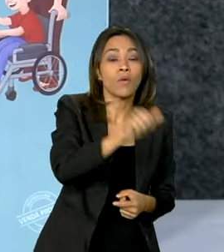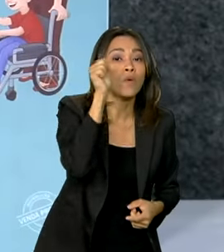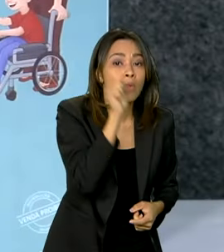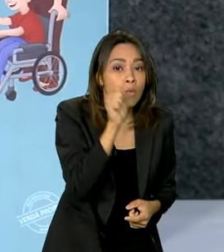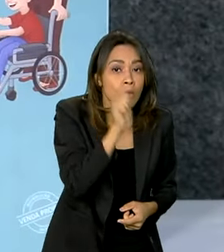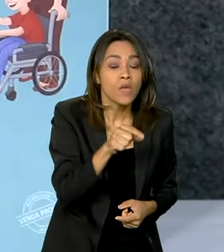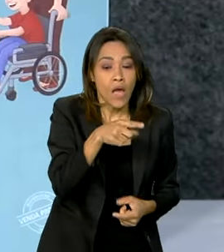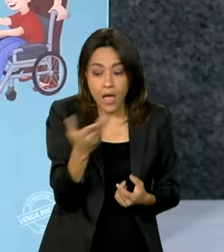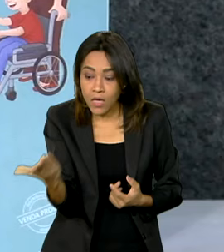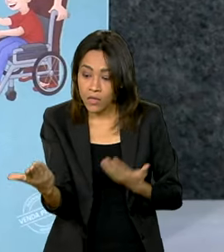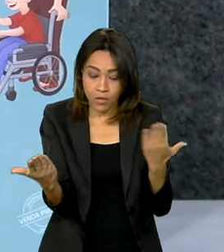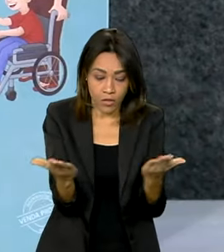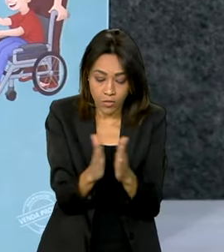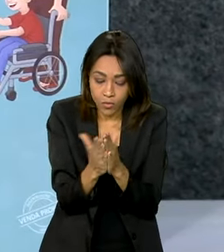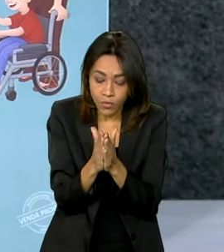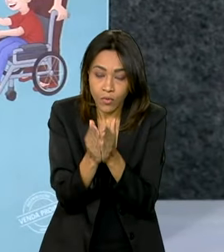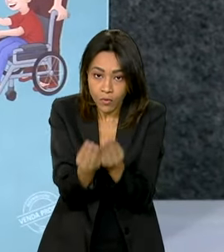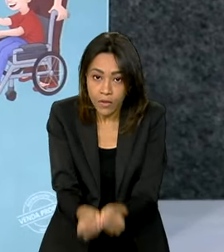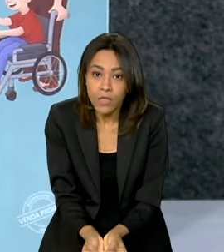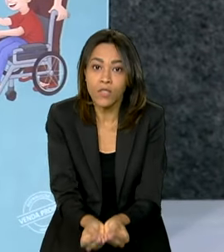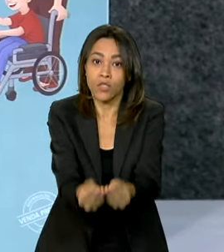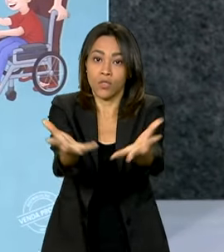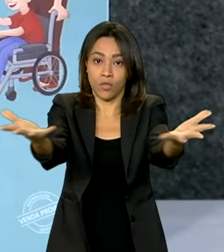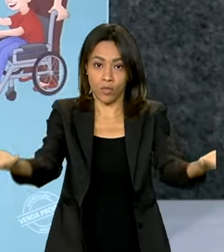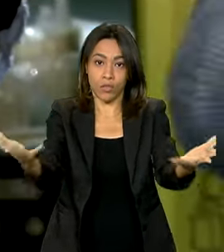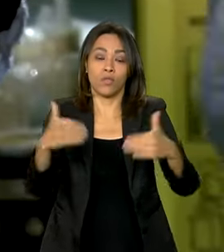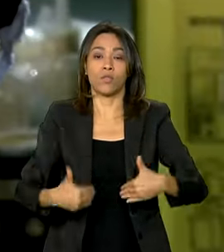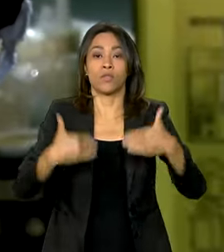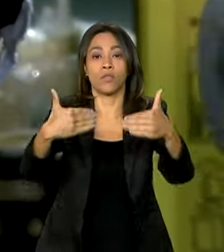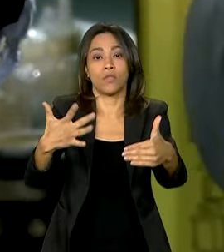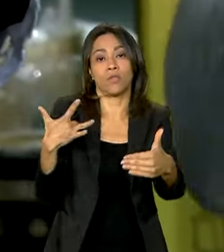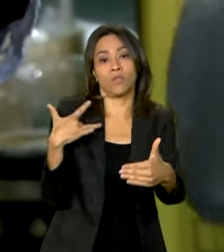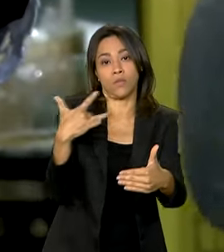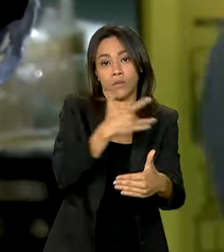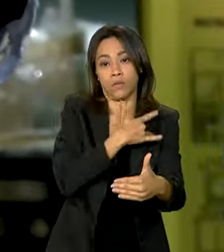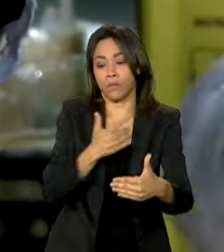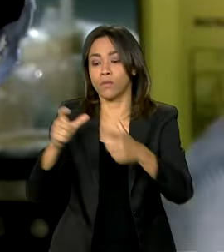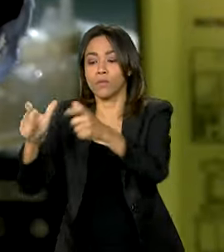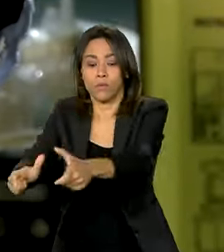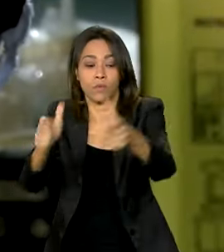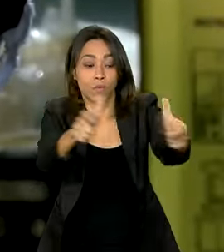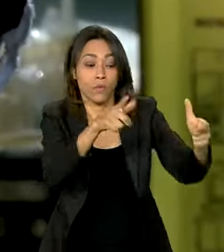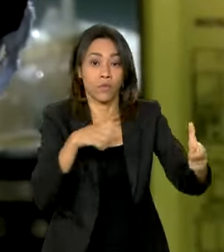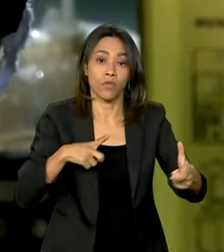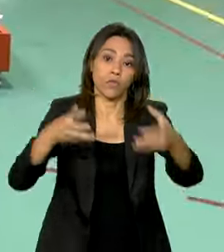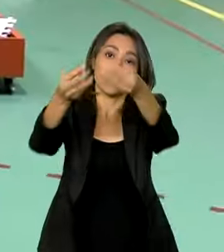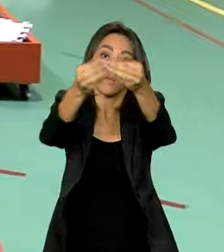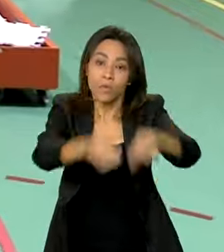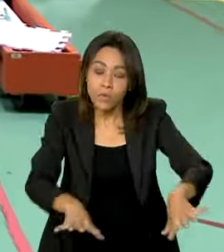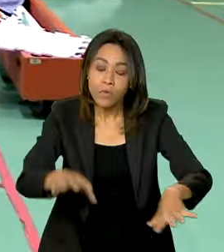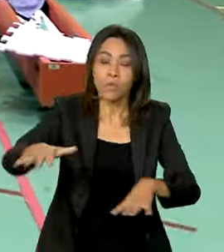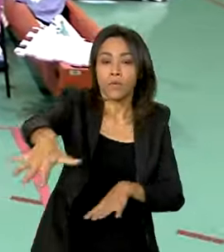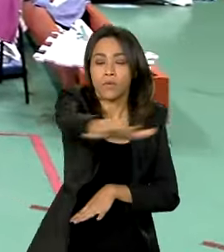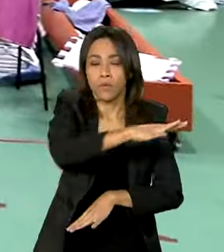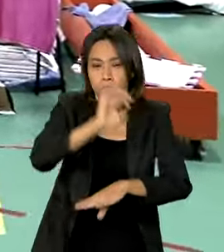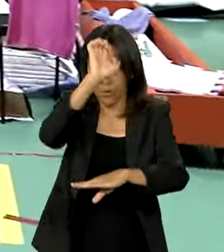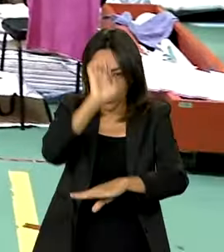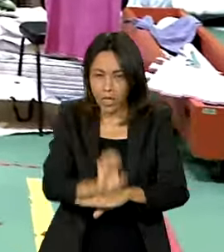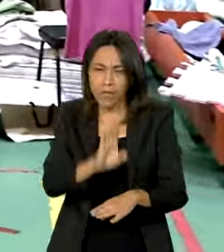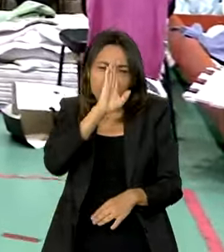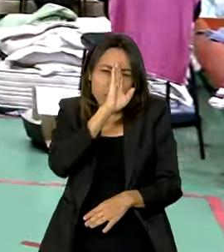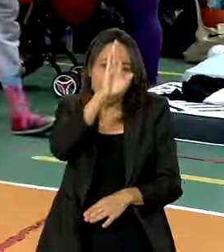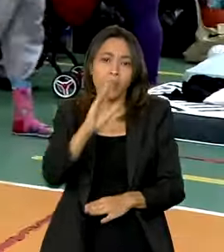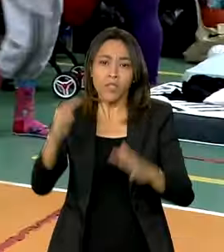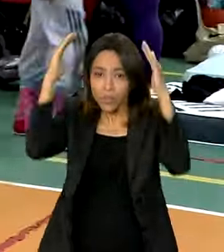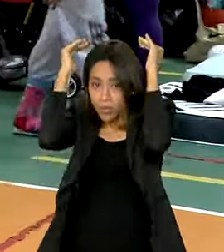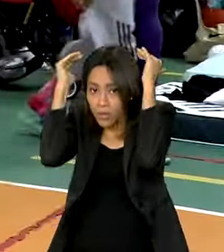serão distribuídas pelo Ministério da Saúde nas regiões afetadas do estado, inclusive nos